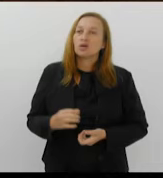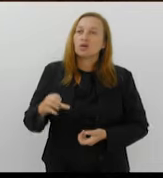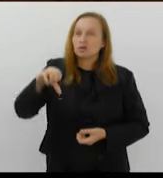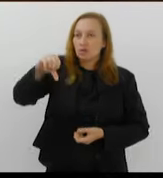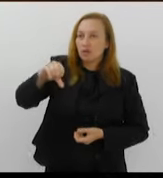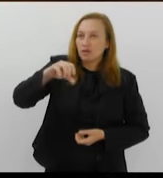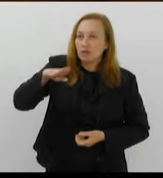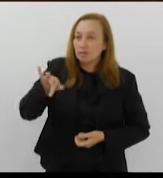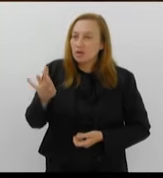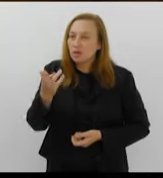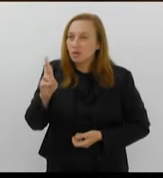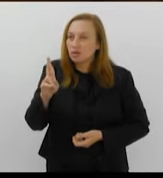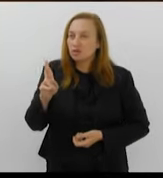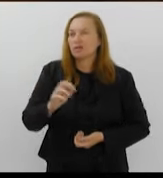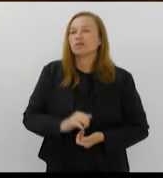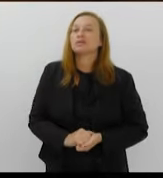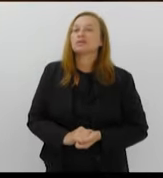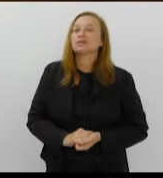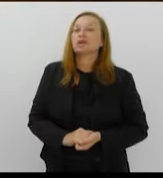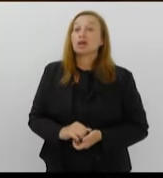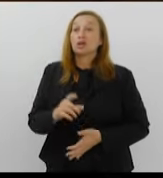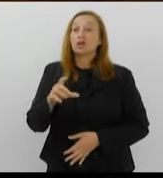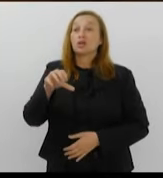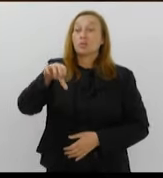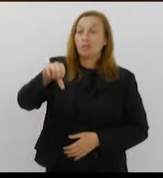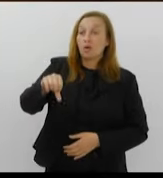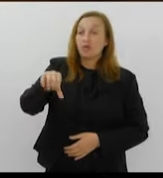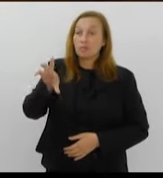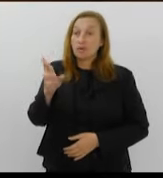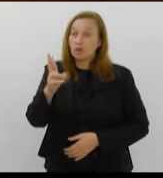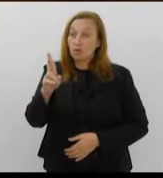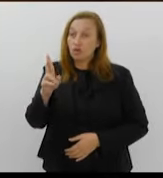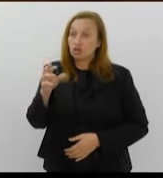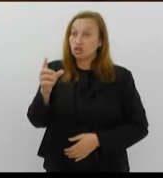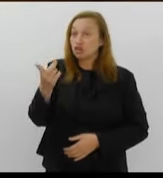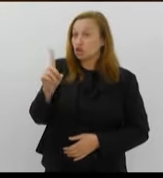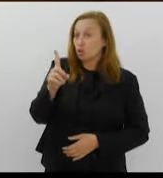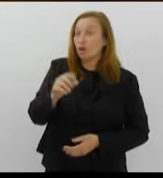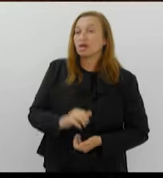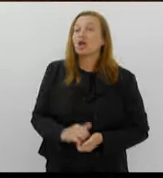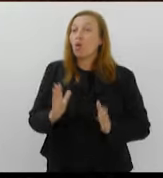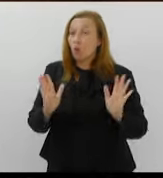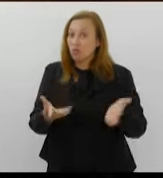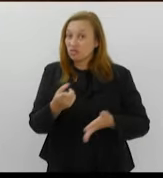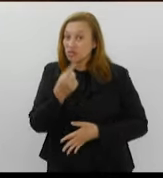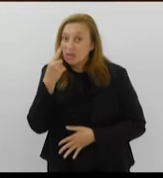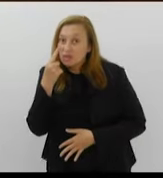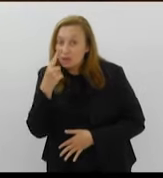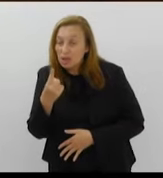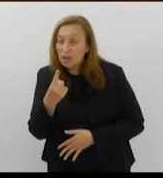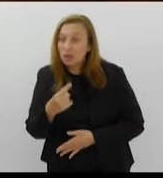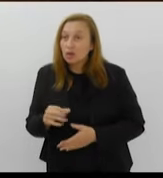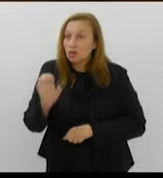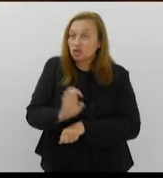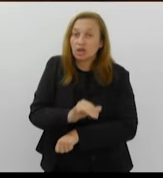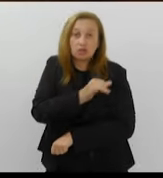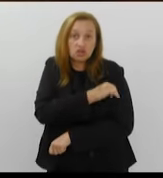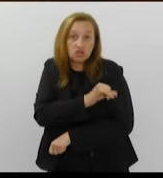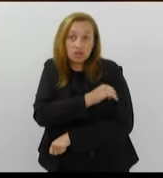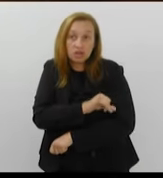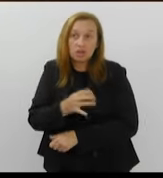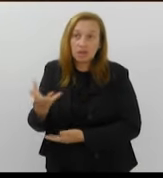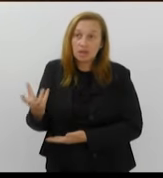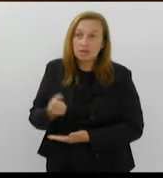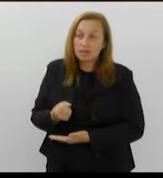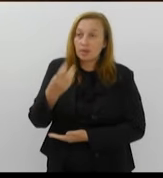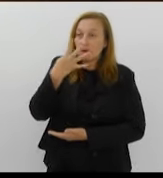bilhões de reais, bilhões de dólares, para que hoje, para vocês terem ideia, o Estado do Rio de Janeiro